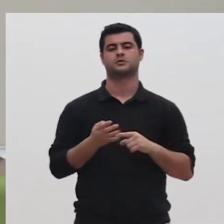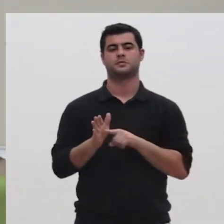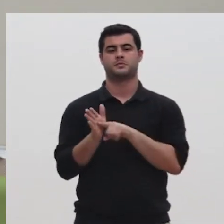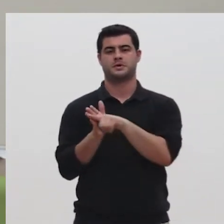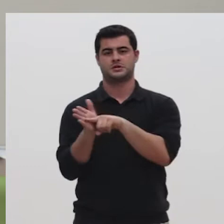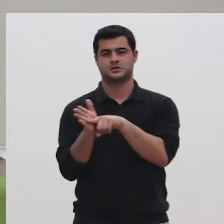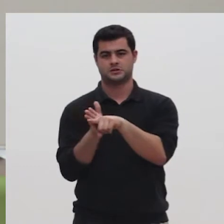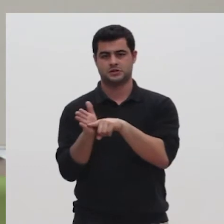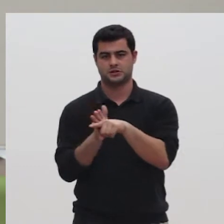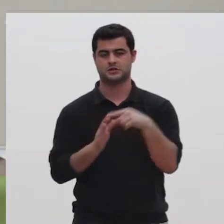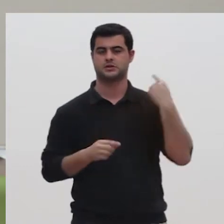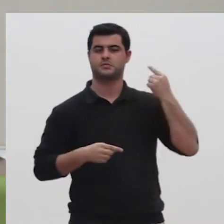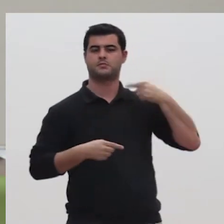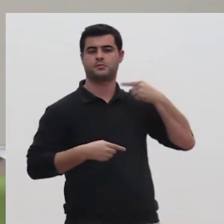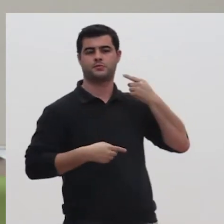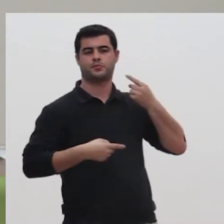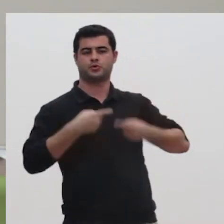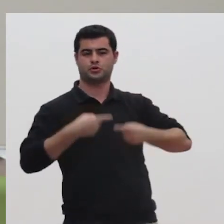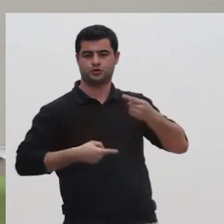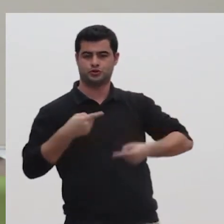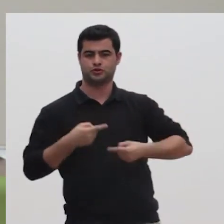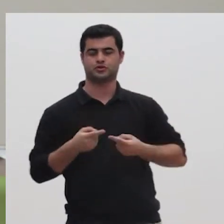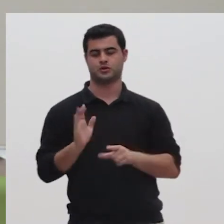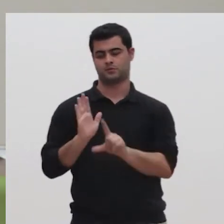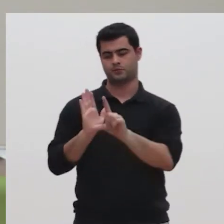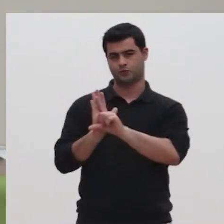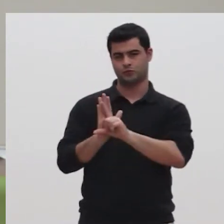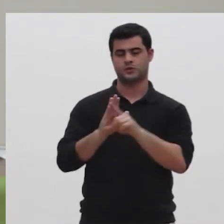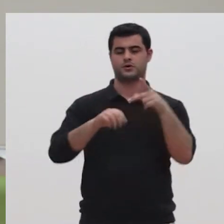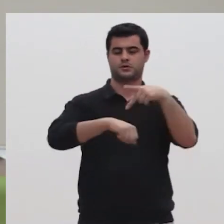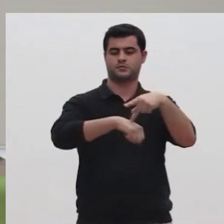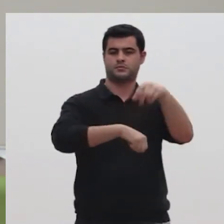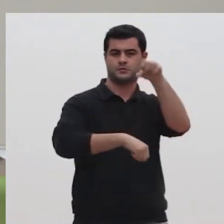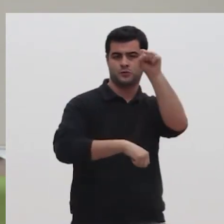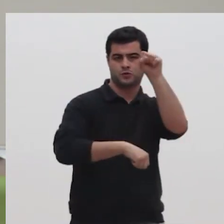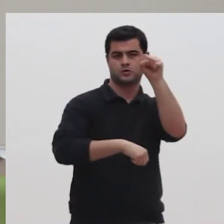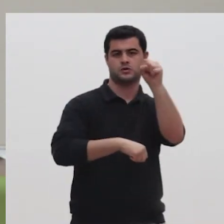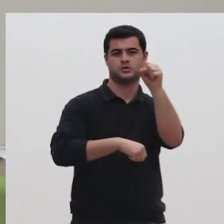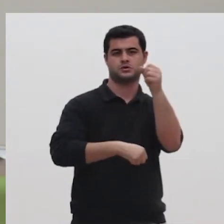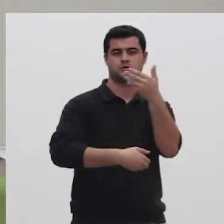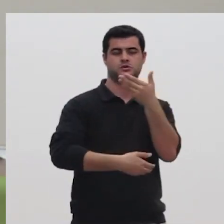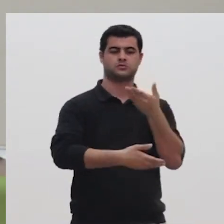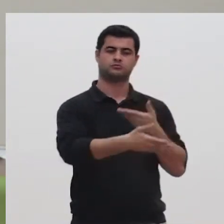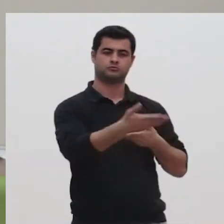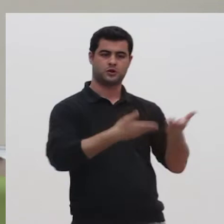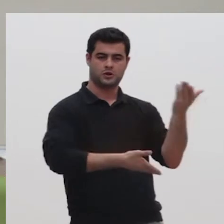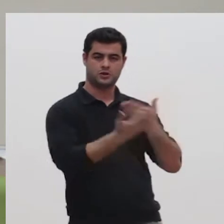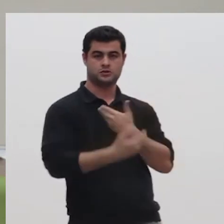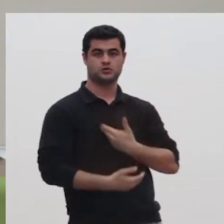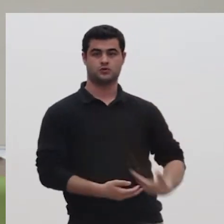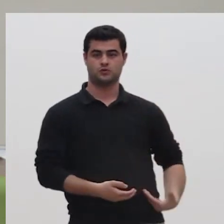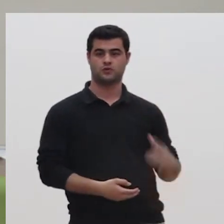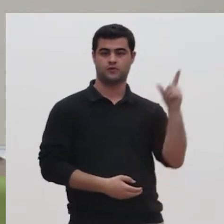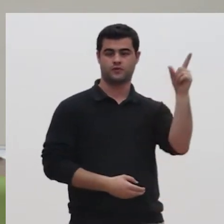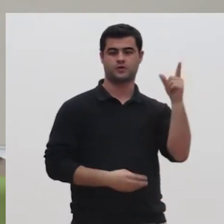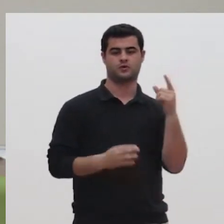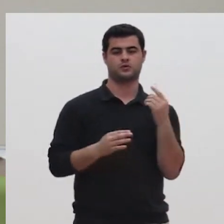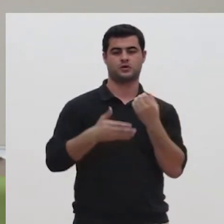de pessoal, políticas públicas, pós-graduação, relações com governos, tecnologia da